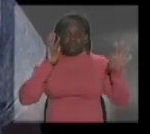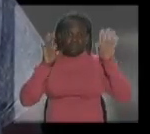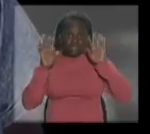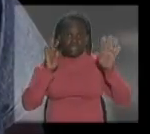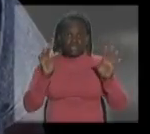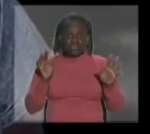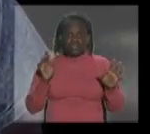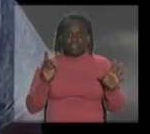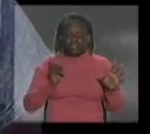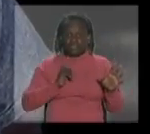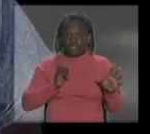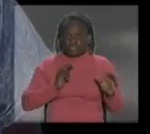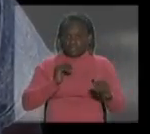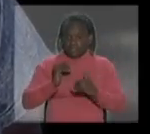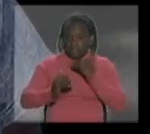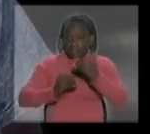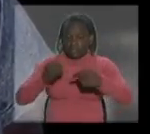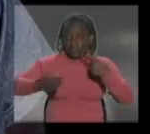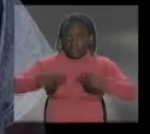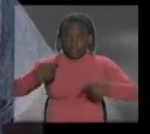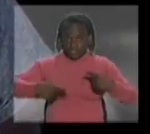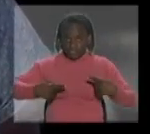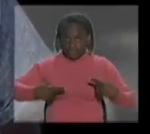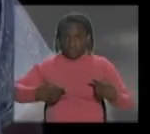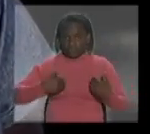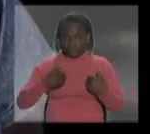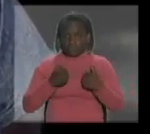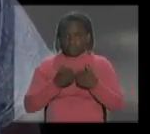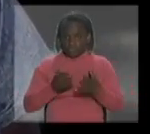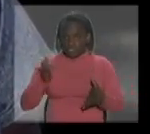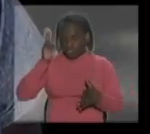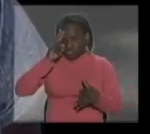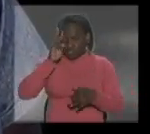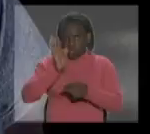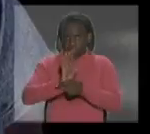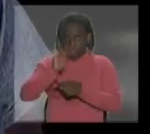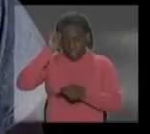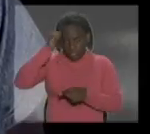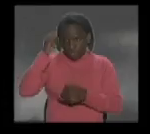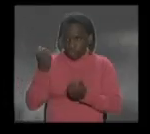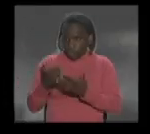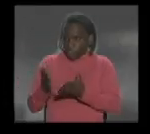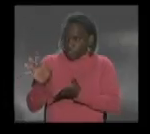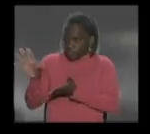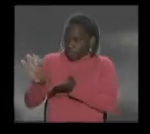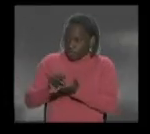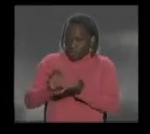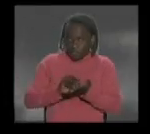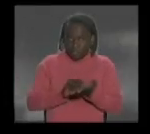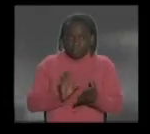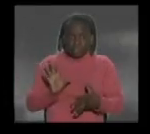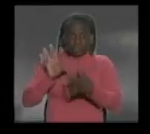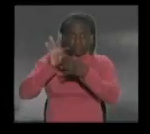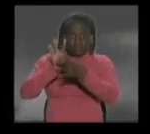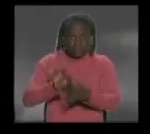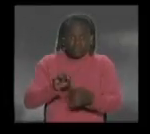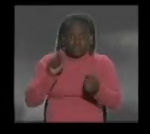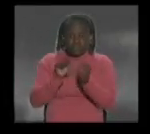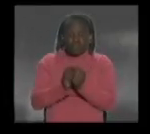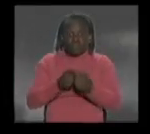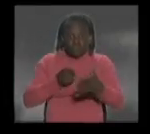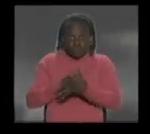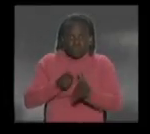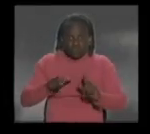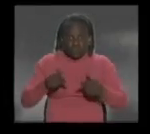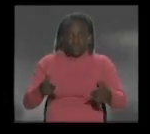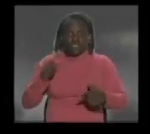pensar nesse processo político, né? Quando eu comecei a resgatar a história do cinema negro, eu disse que é uma história atrelada à luta do movimento negro. A